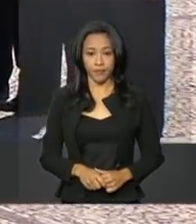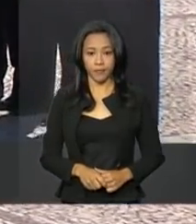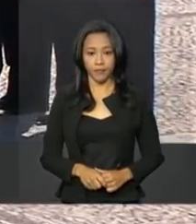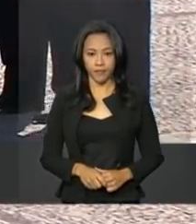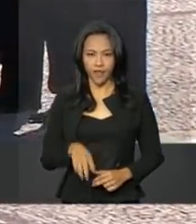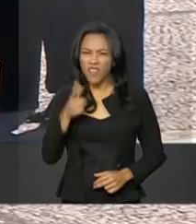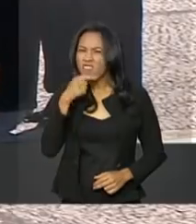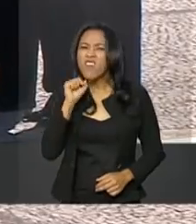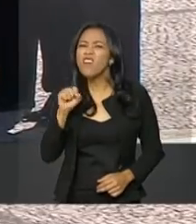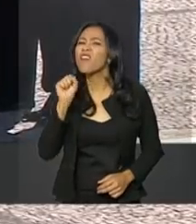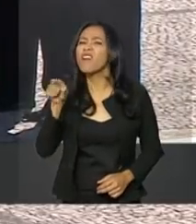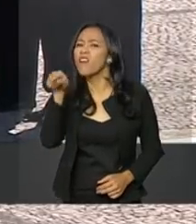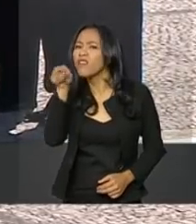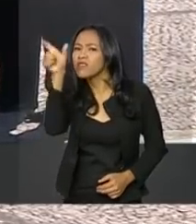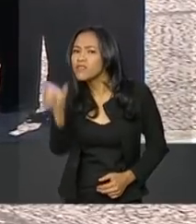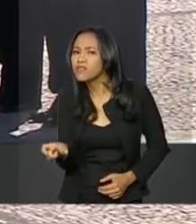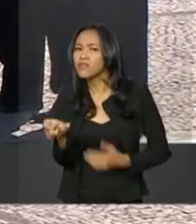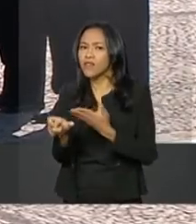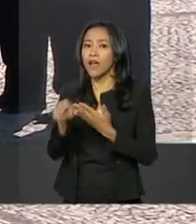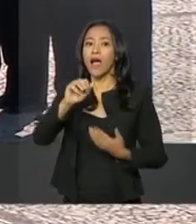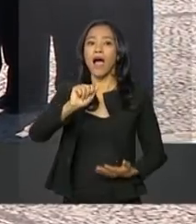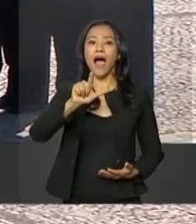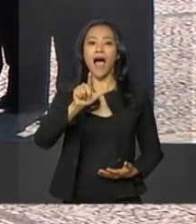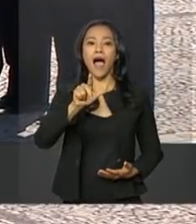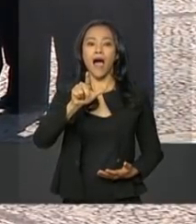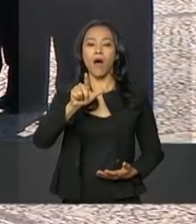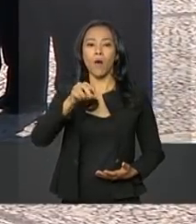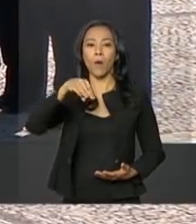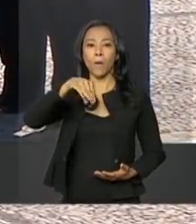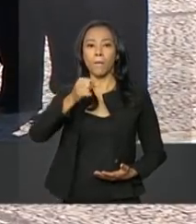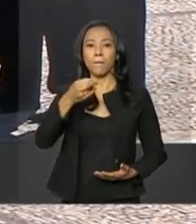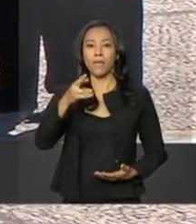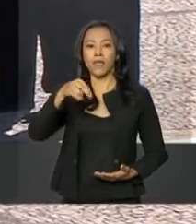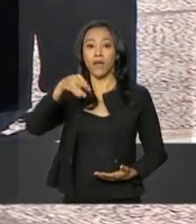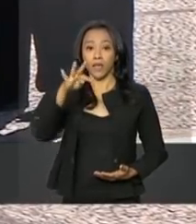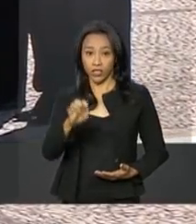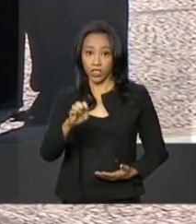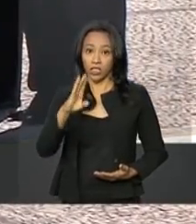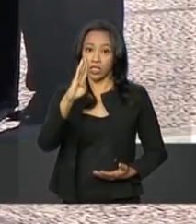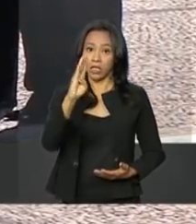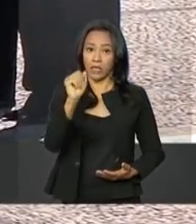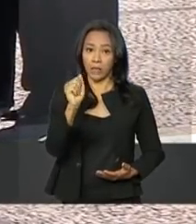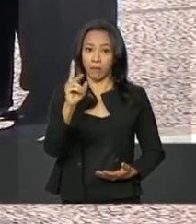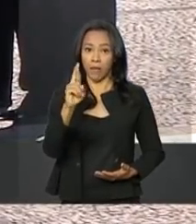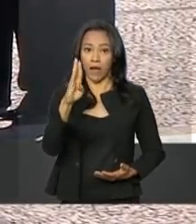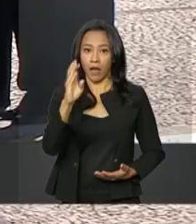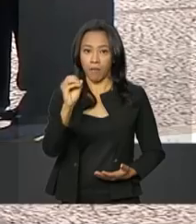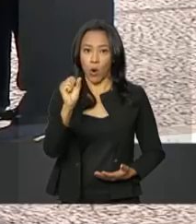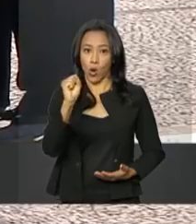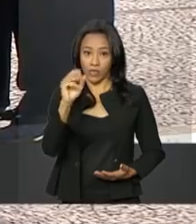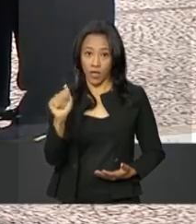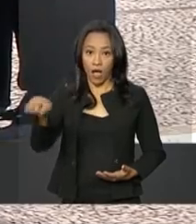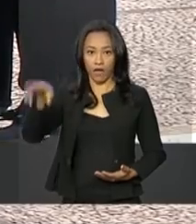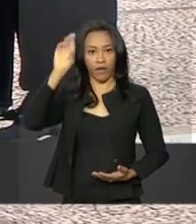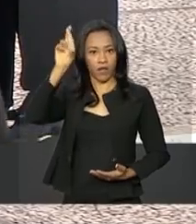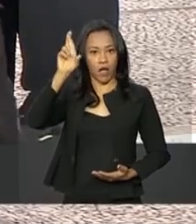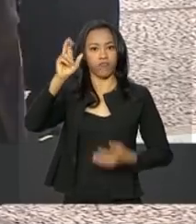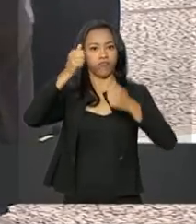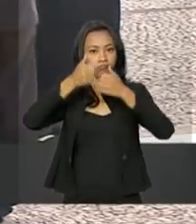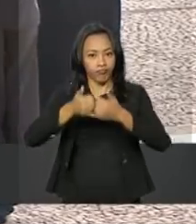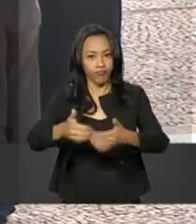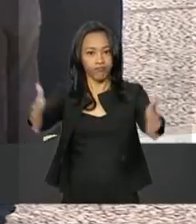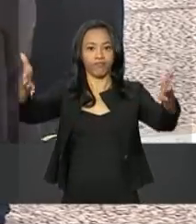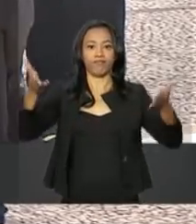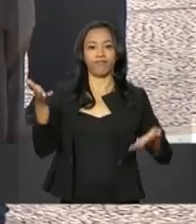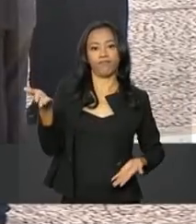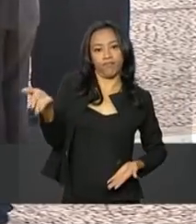Esse aí é quem? Esse é o almirante de esquadra Wilkes Barbosa Júnior, autoridade que presidirá a cerimônia,